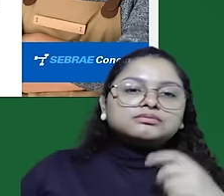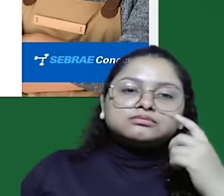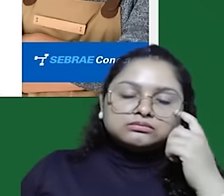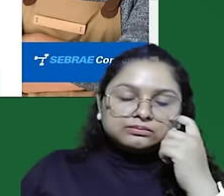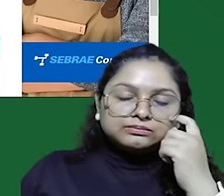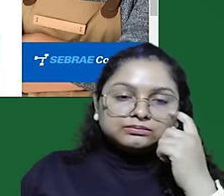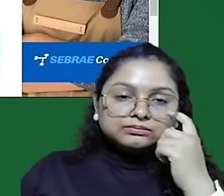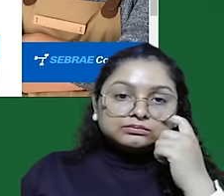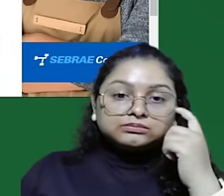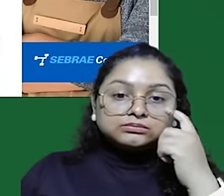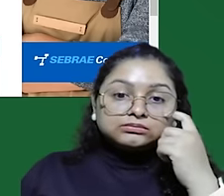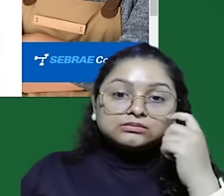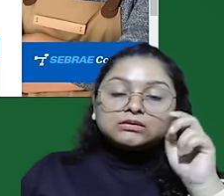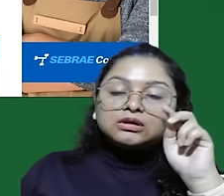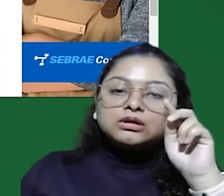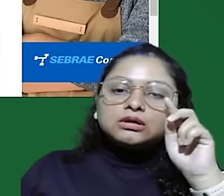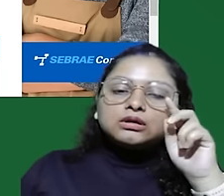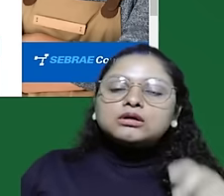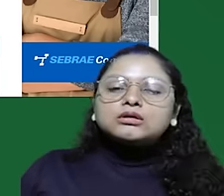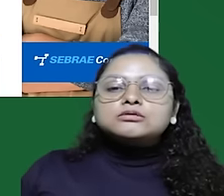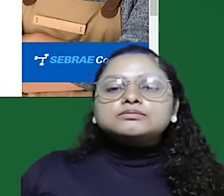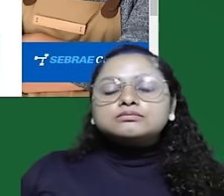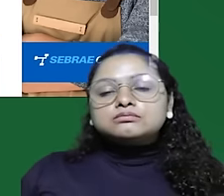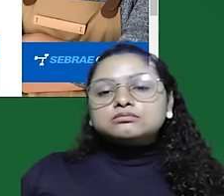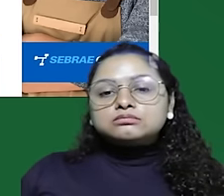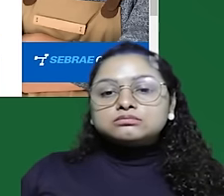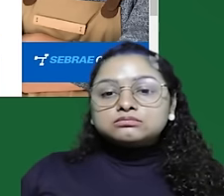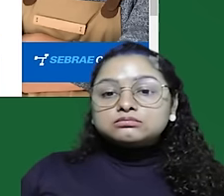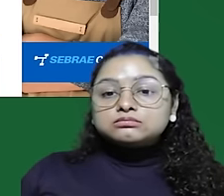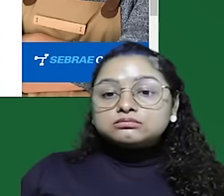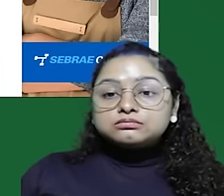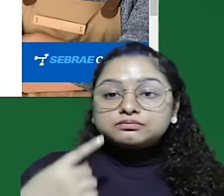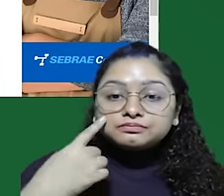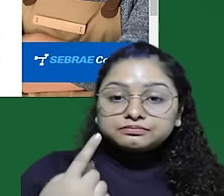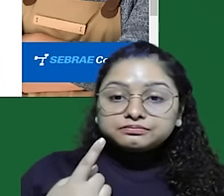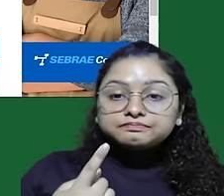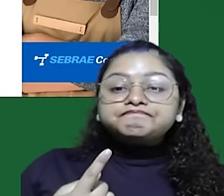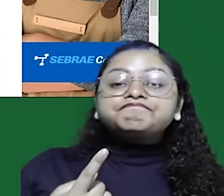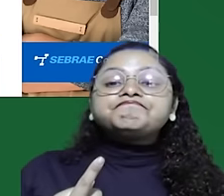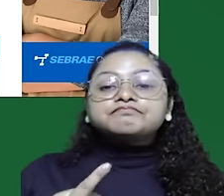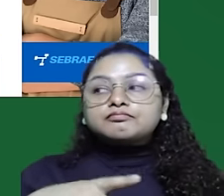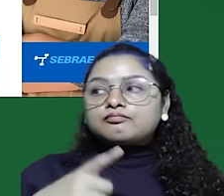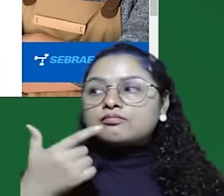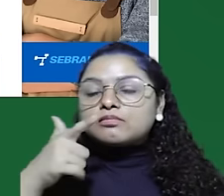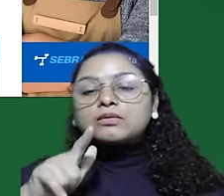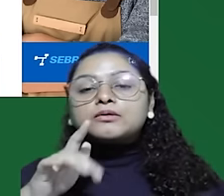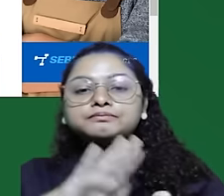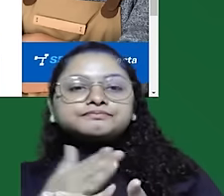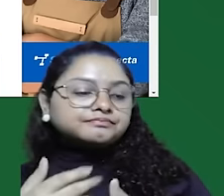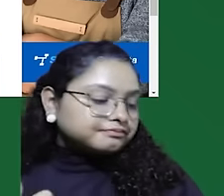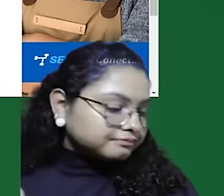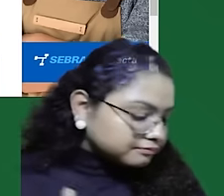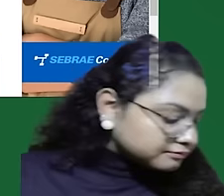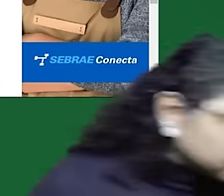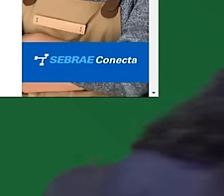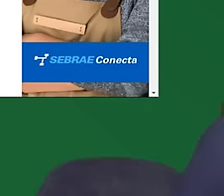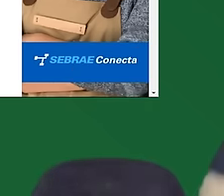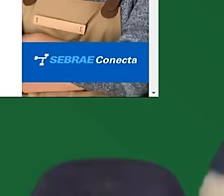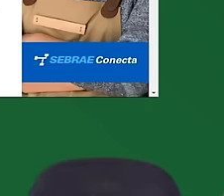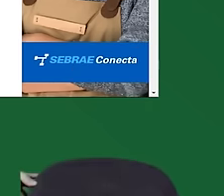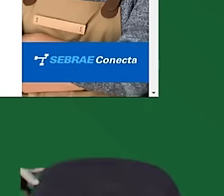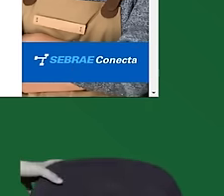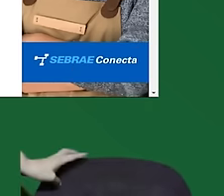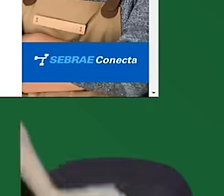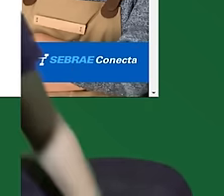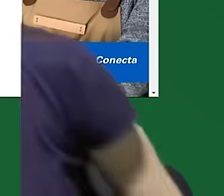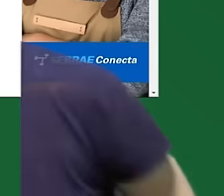também mais outras verificações aqui você aponta se ele é consumidor final lembra da história produtor rural então